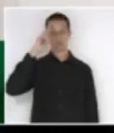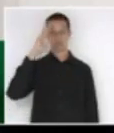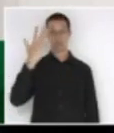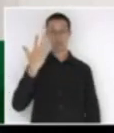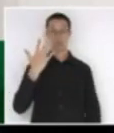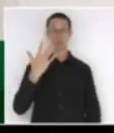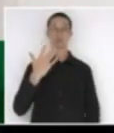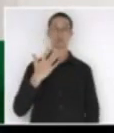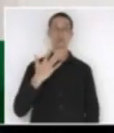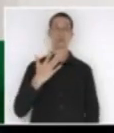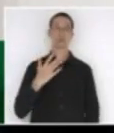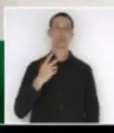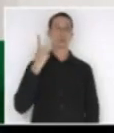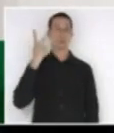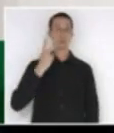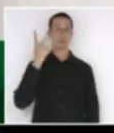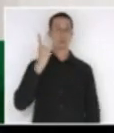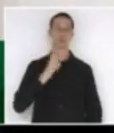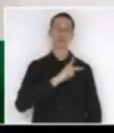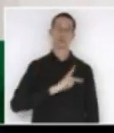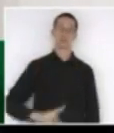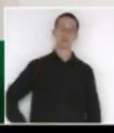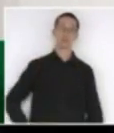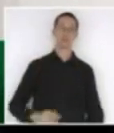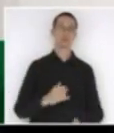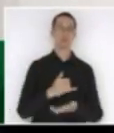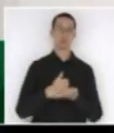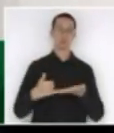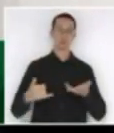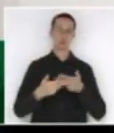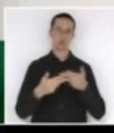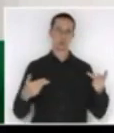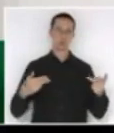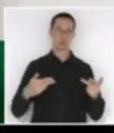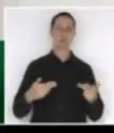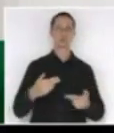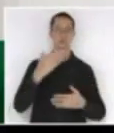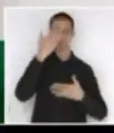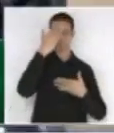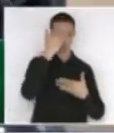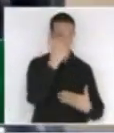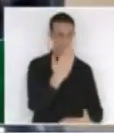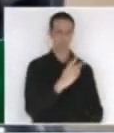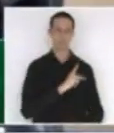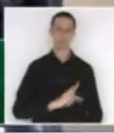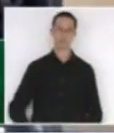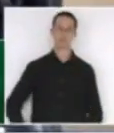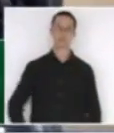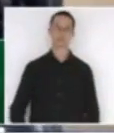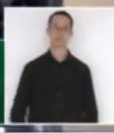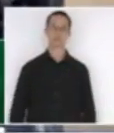das políticas públicas sobre drogas em nosso estado. Era isso, senhor presidente. Obrigado pelo espaço.